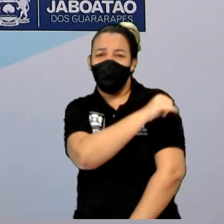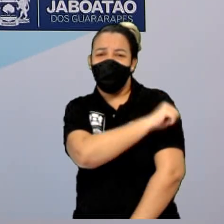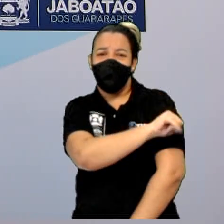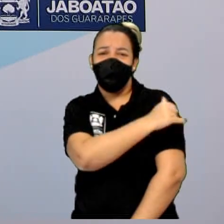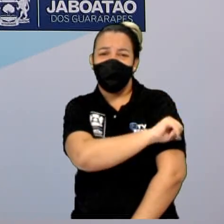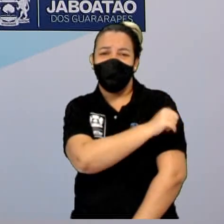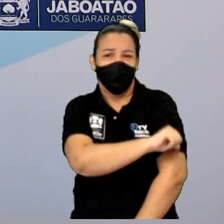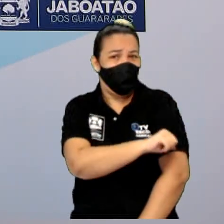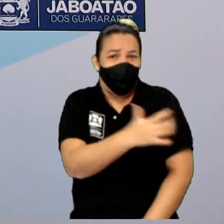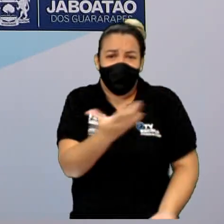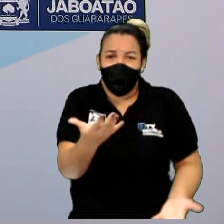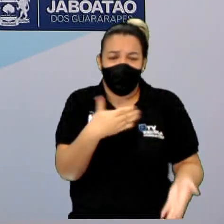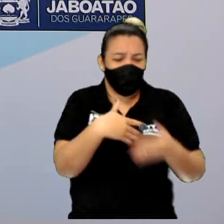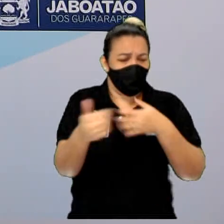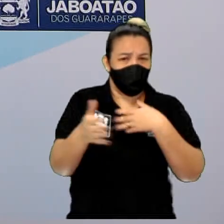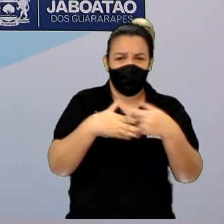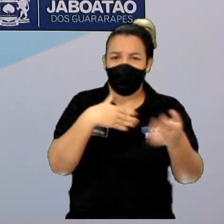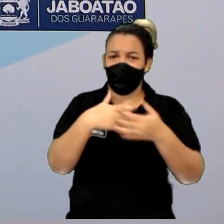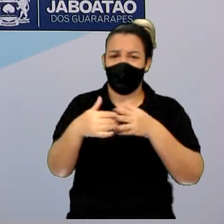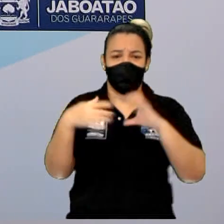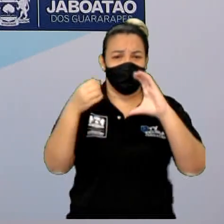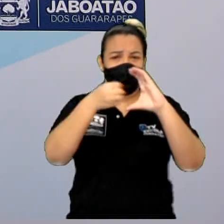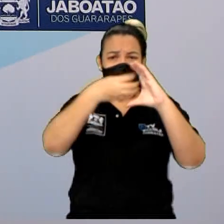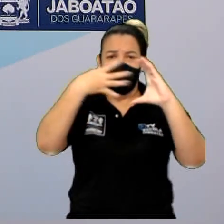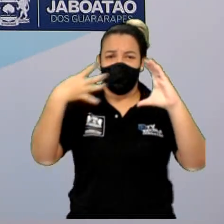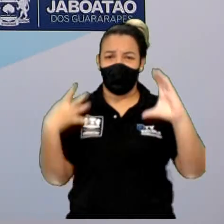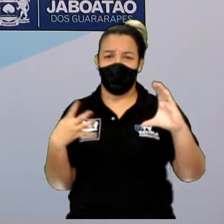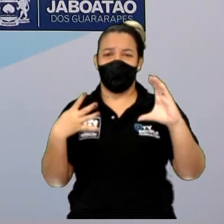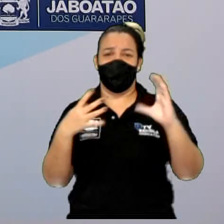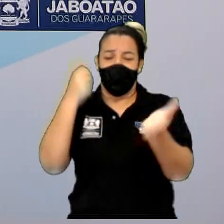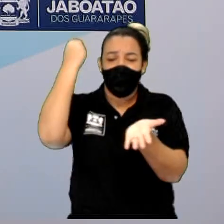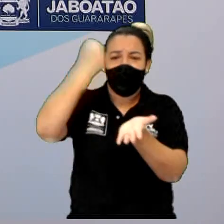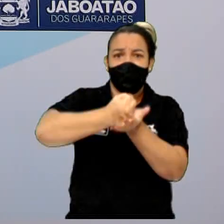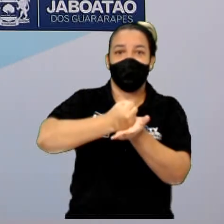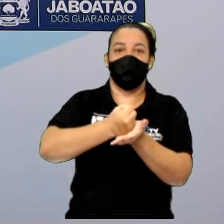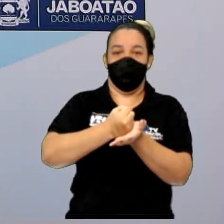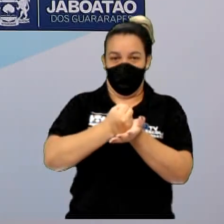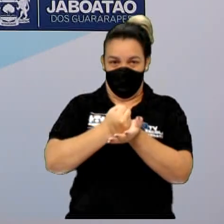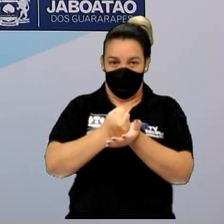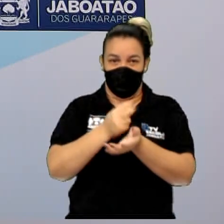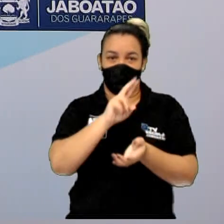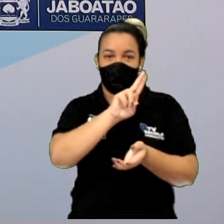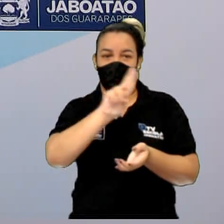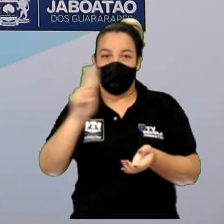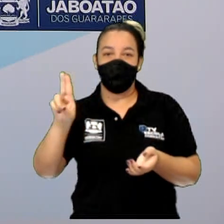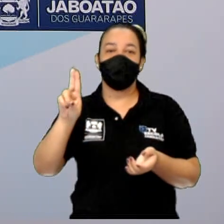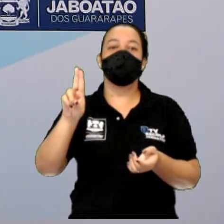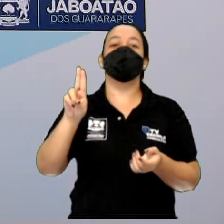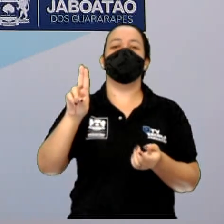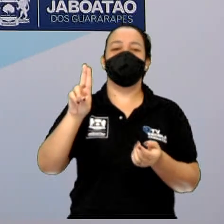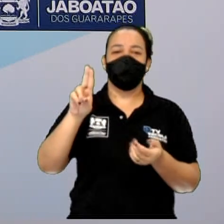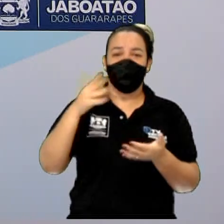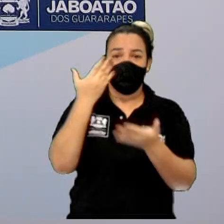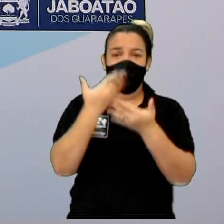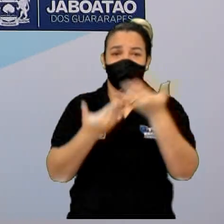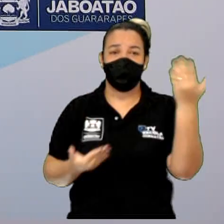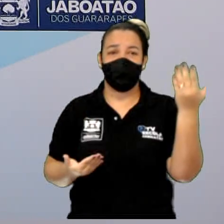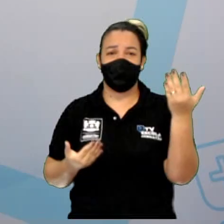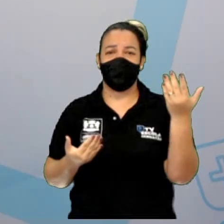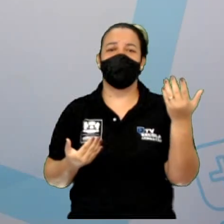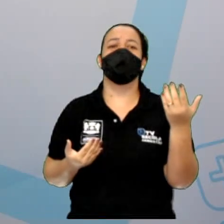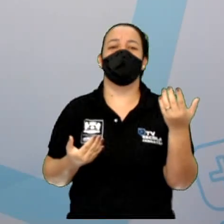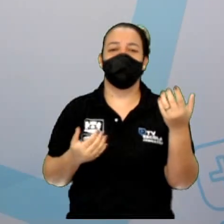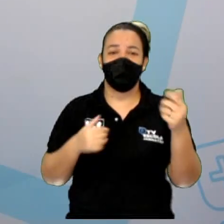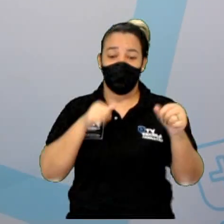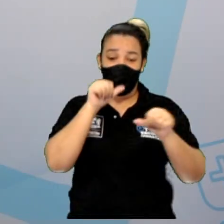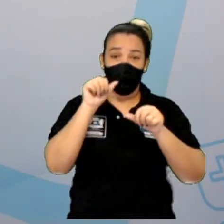né? Entre outras características marcantes da pessoa, que aí o nome de origem, ele perde mais o seu a sua